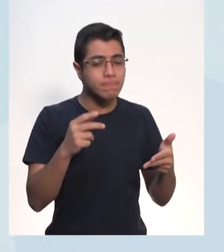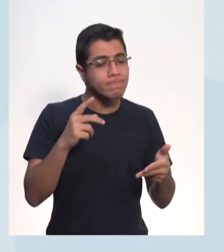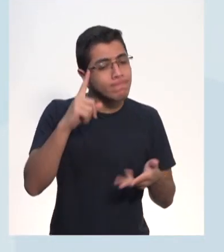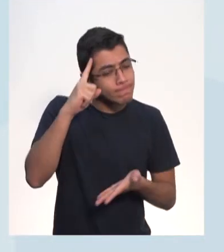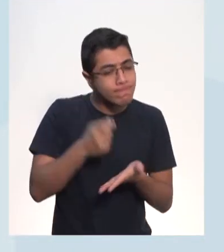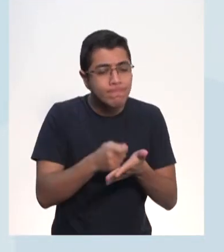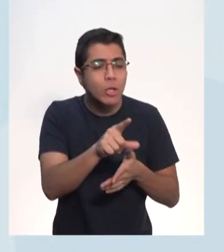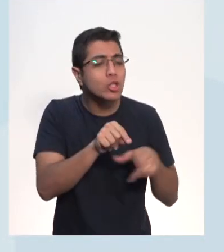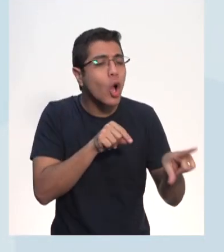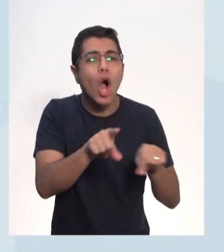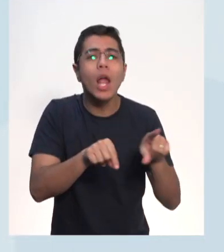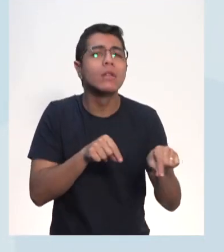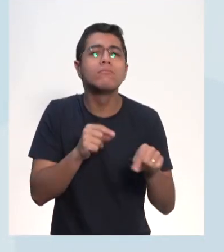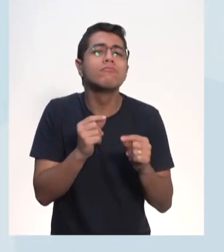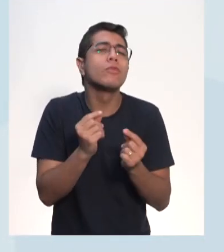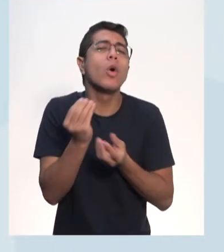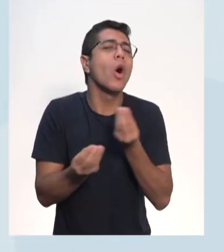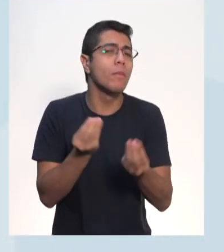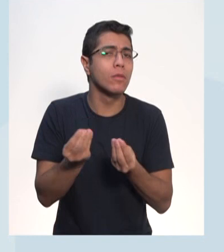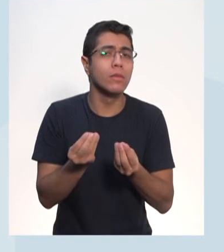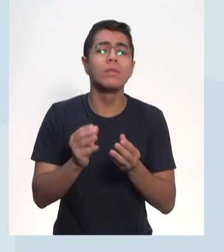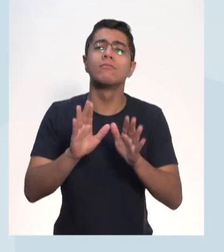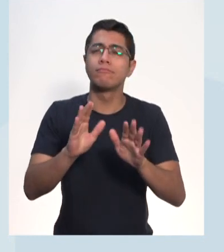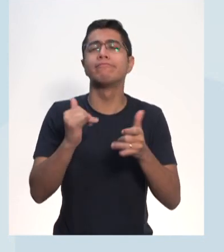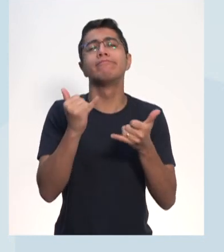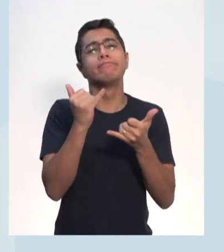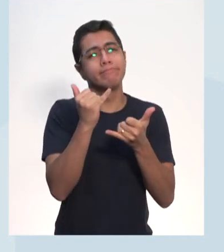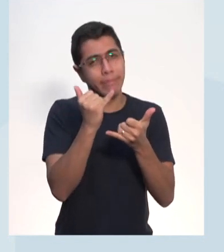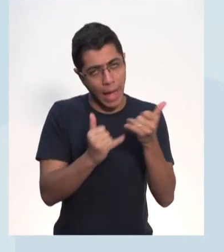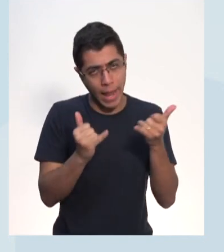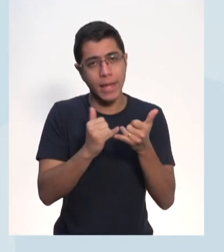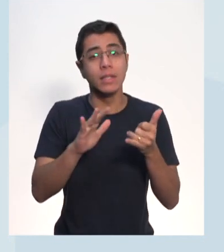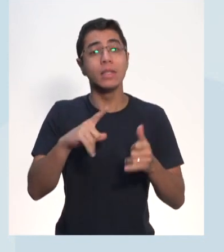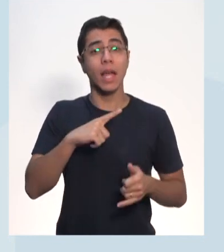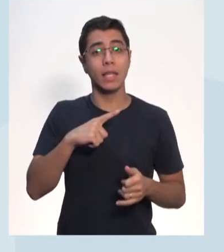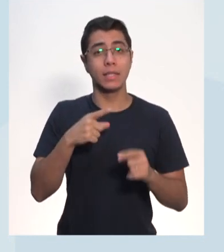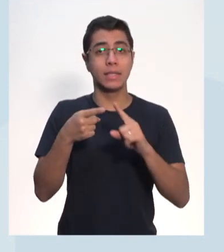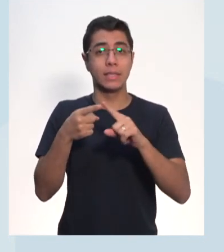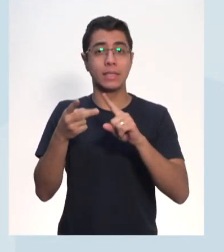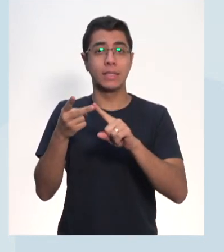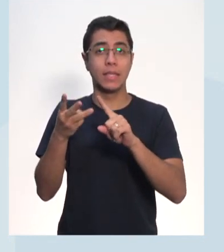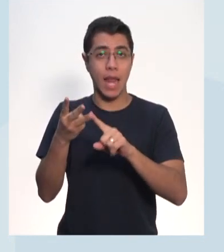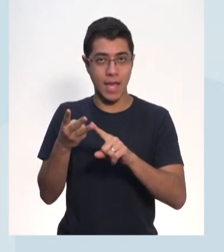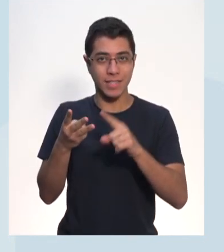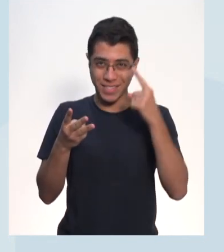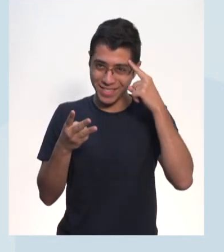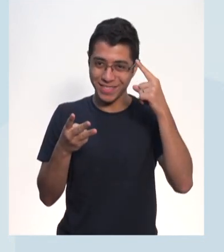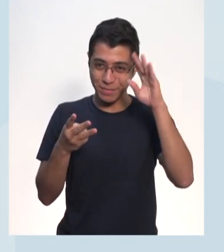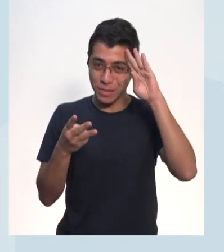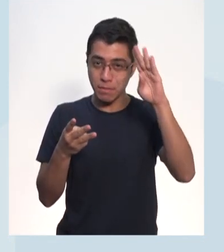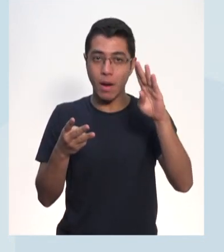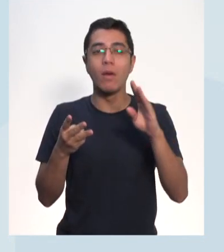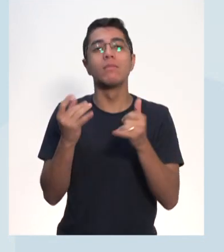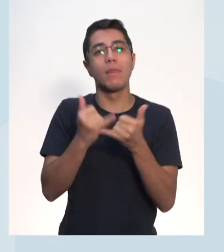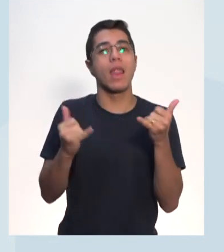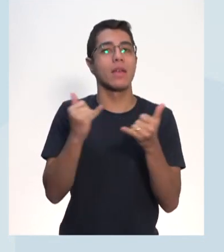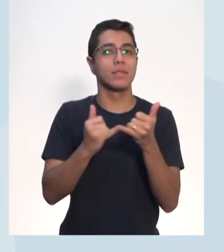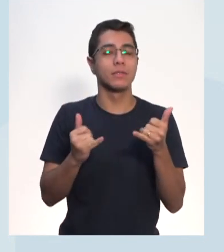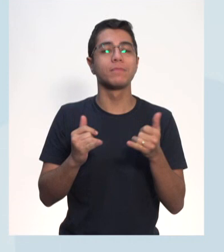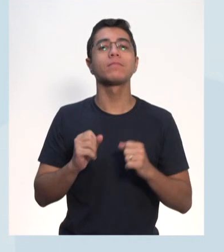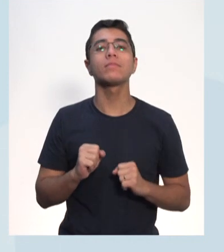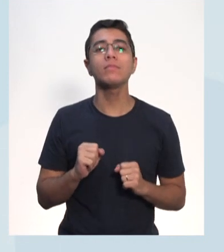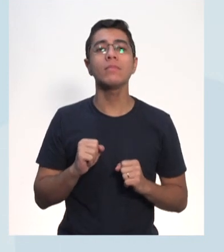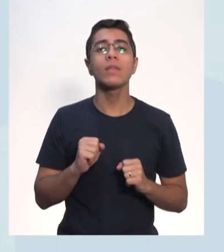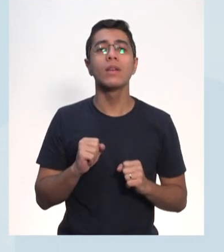Os critérios de escolha foram bastante parecidos entre os 3 componentes, então foram pensadas habilidades e conteúdos